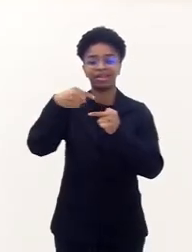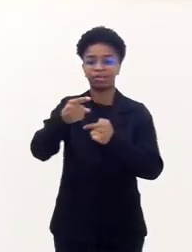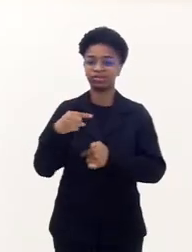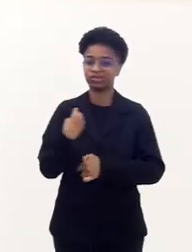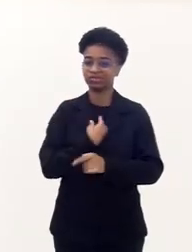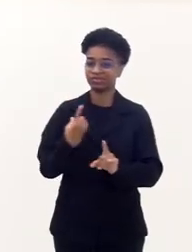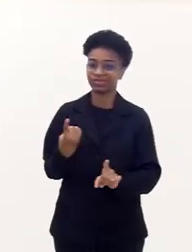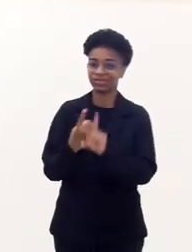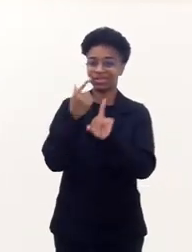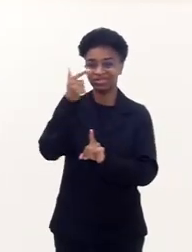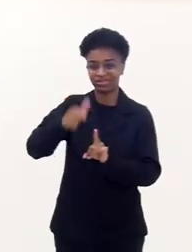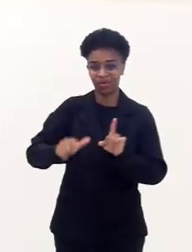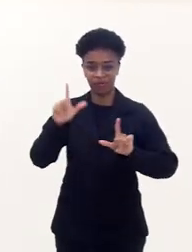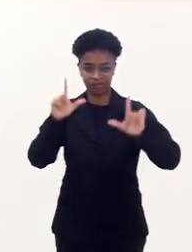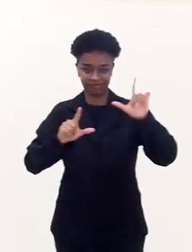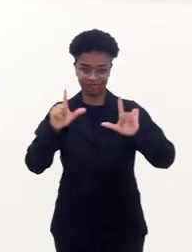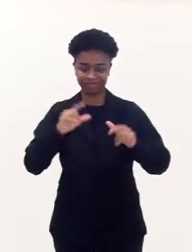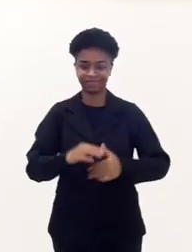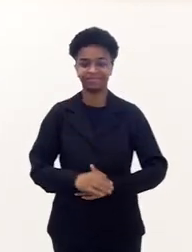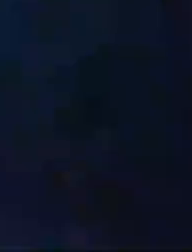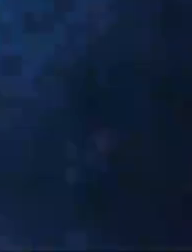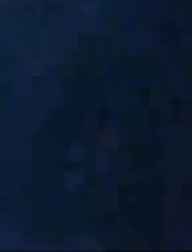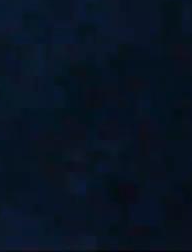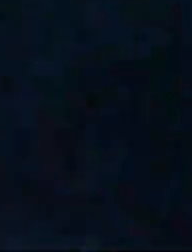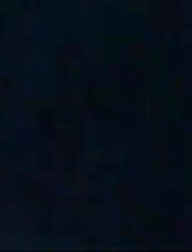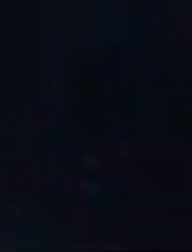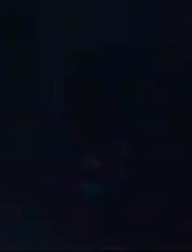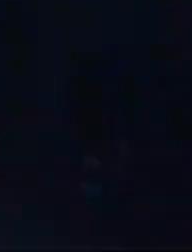Nos vemos no próximo programa